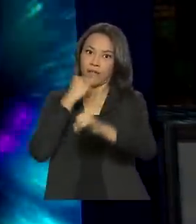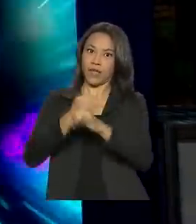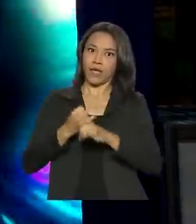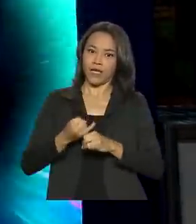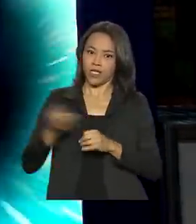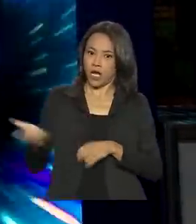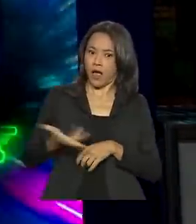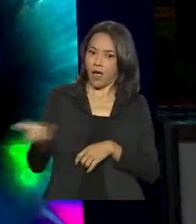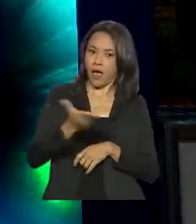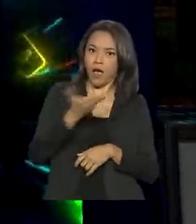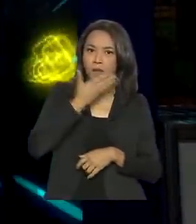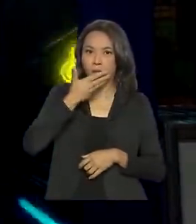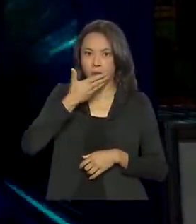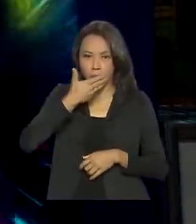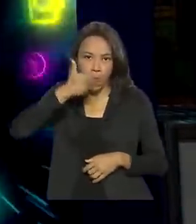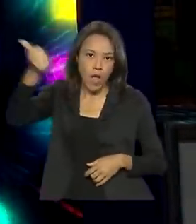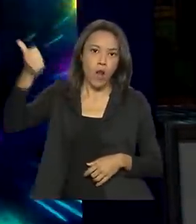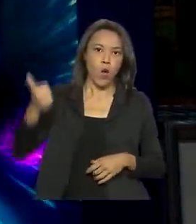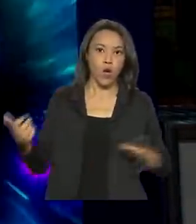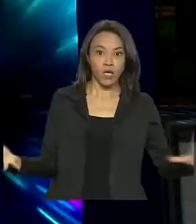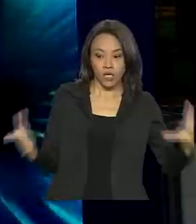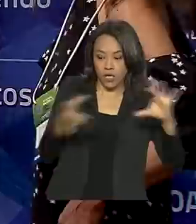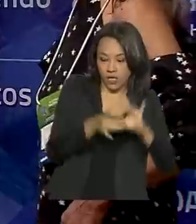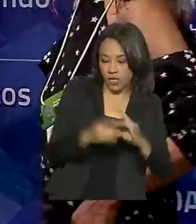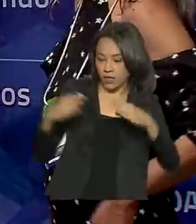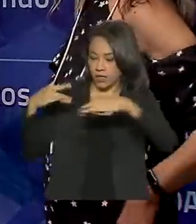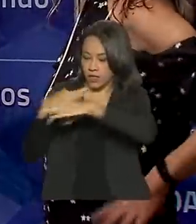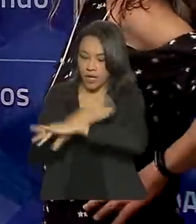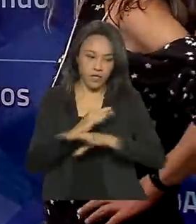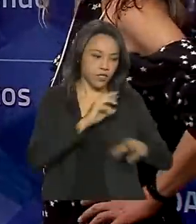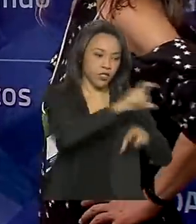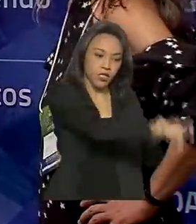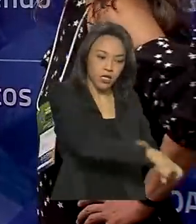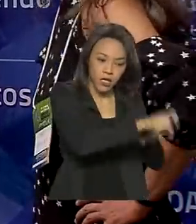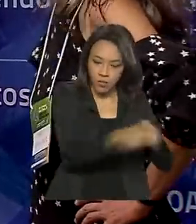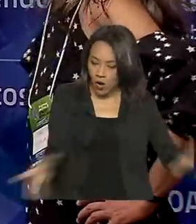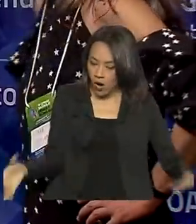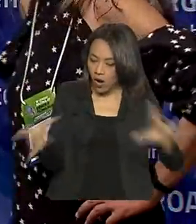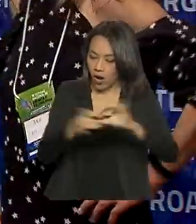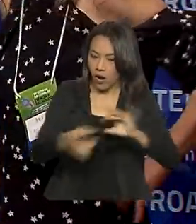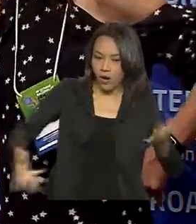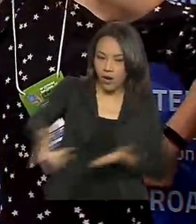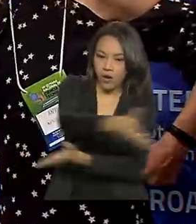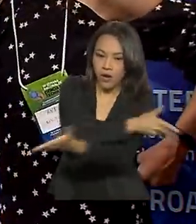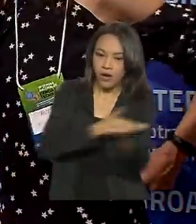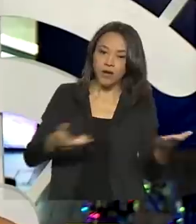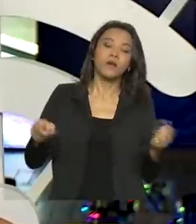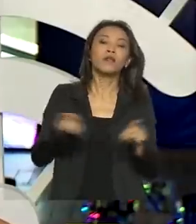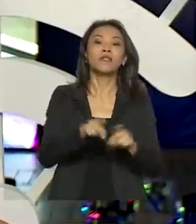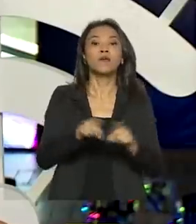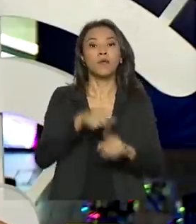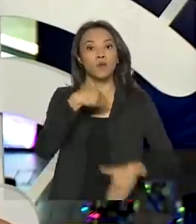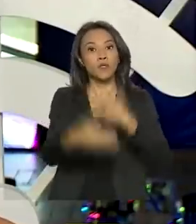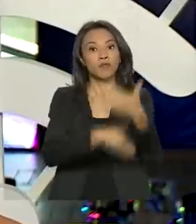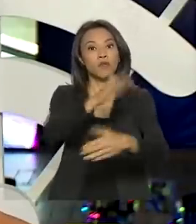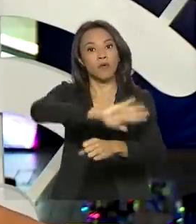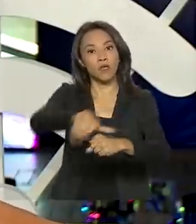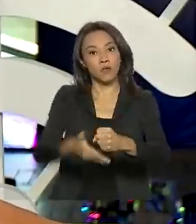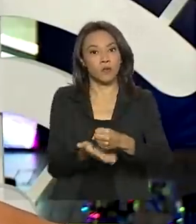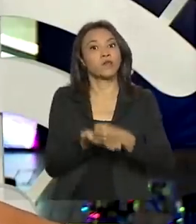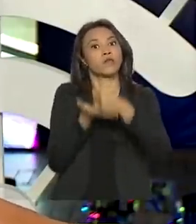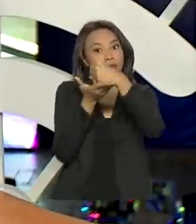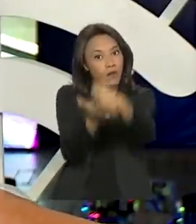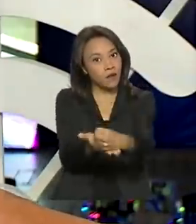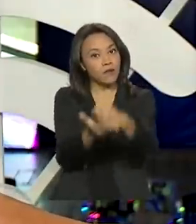melhor integração do campo à cidade, à geração de empregos e crescimento sustentável. É importante que os